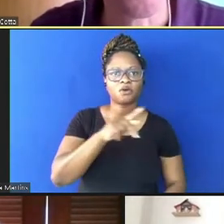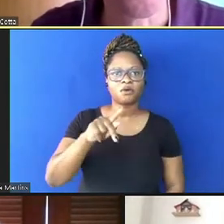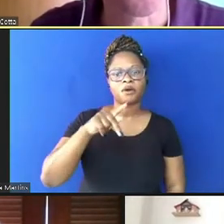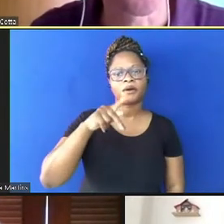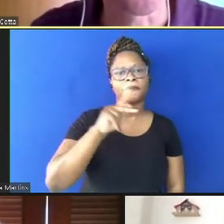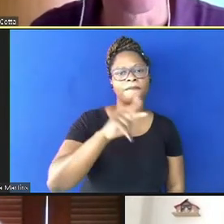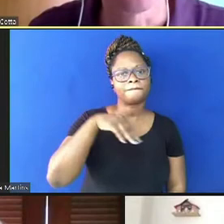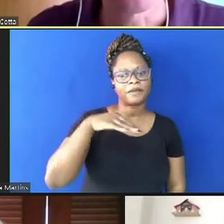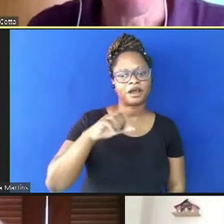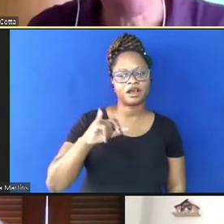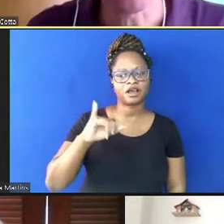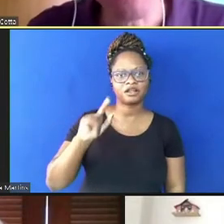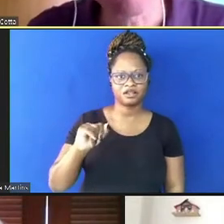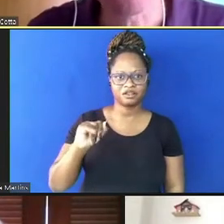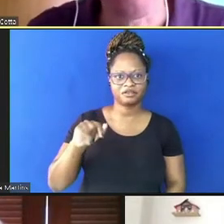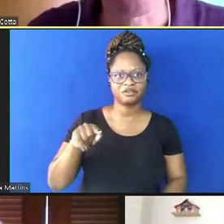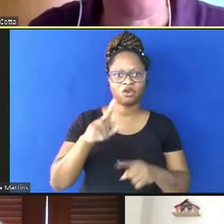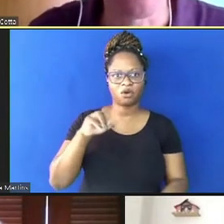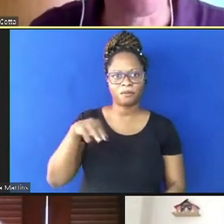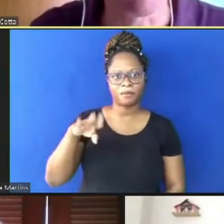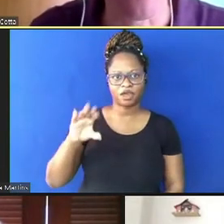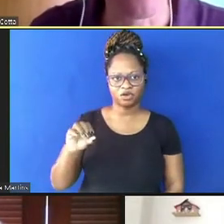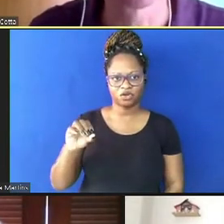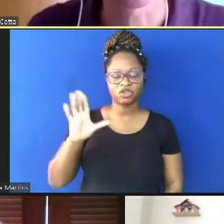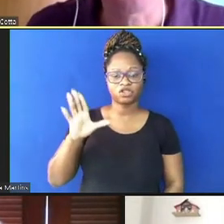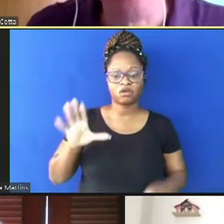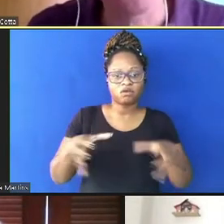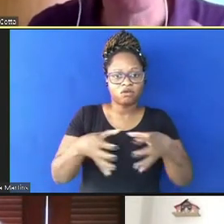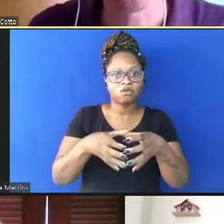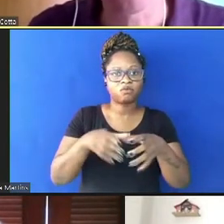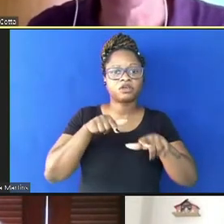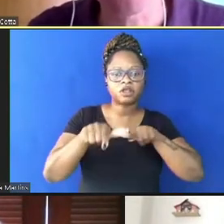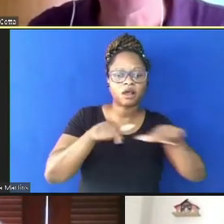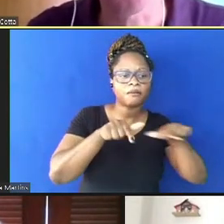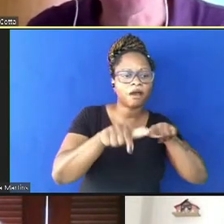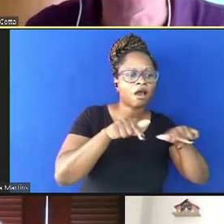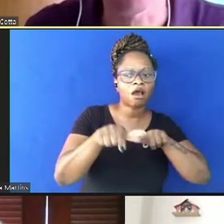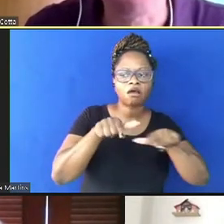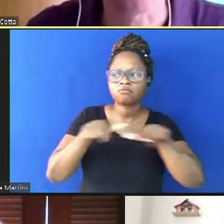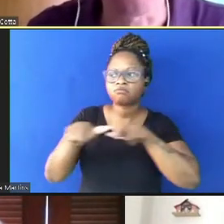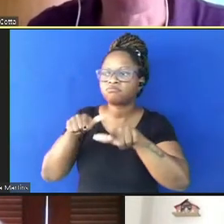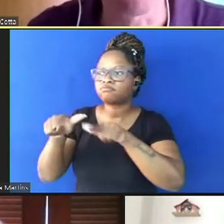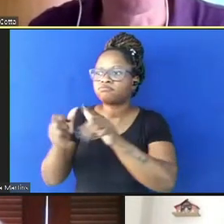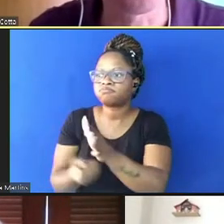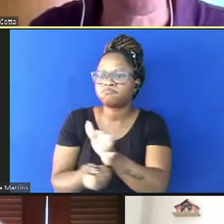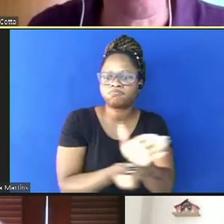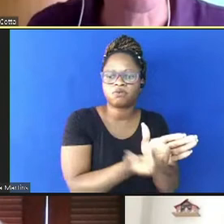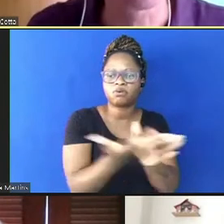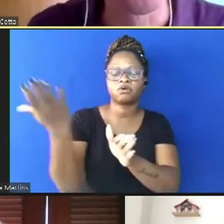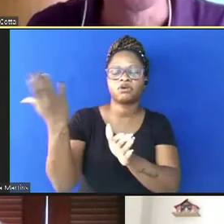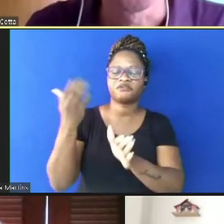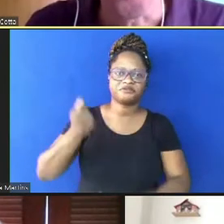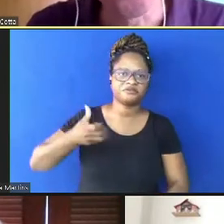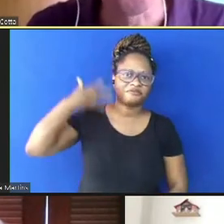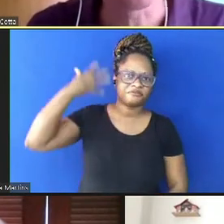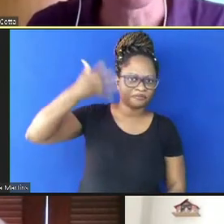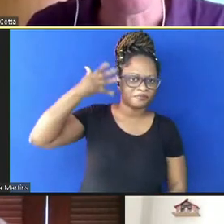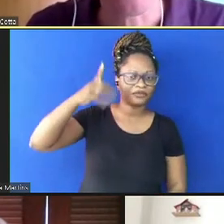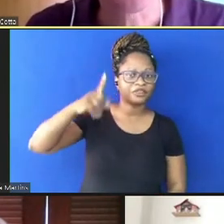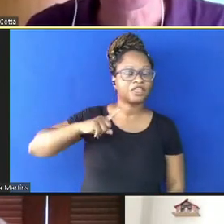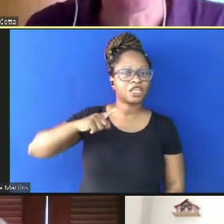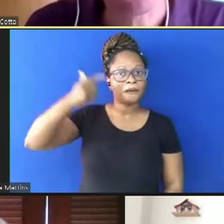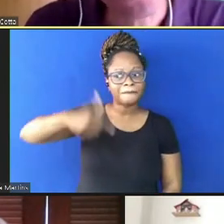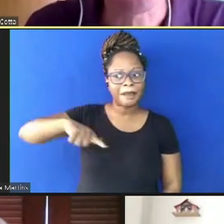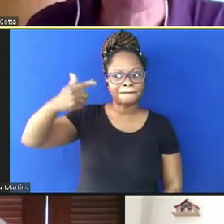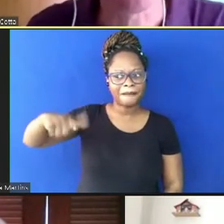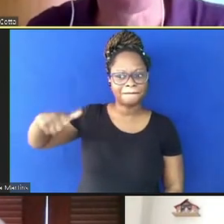Casa de Oswaldo Cruz. Então, é uma equipe que já está trabalhando em vários desses eventos. Nós, como a Cristiane comentou, nós teremos outros